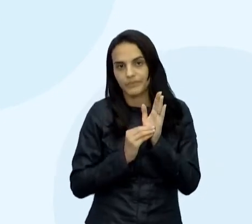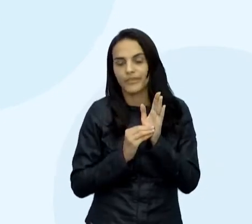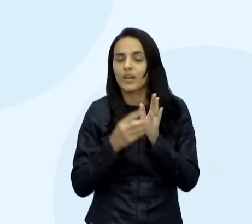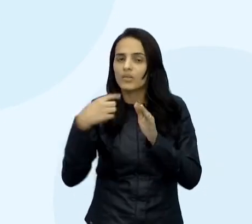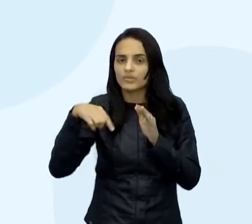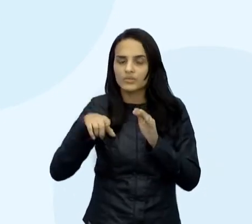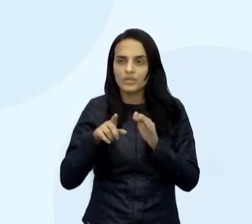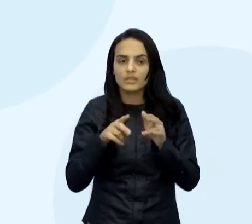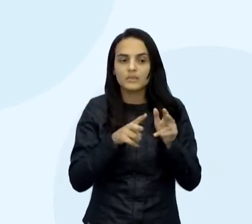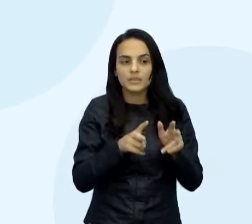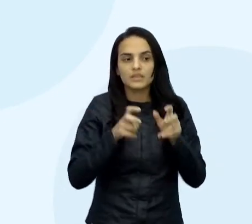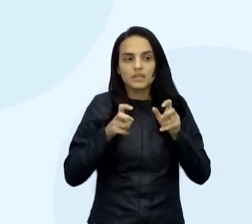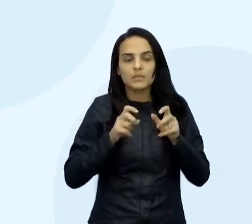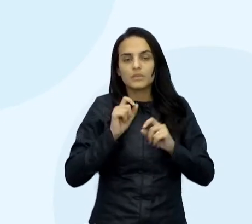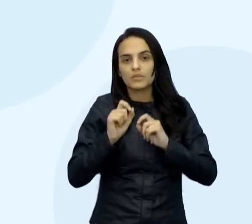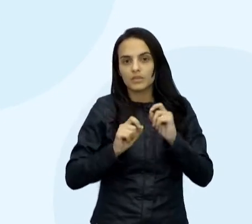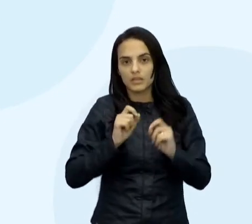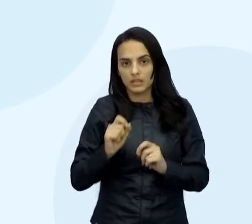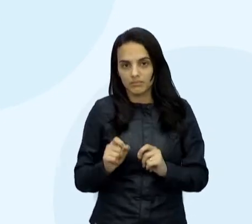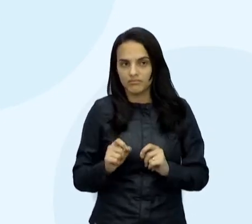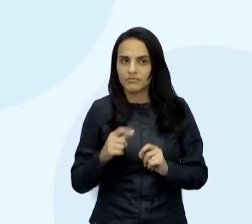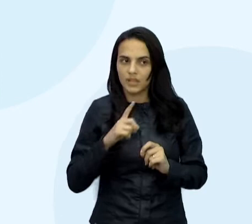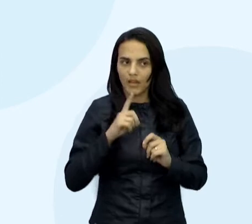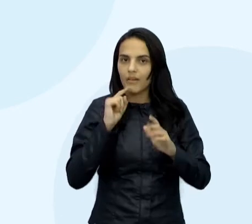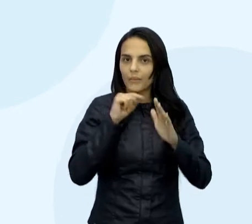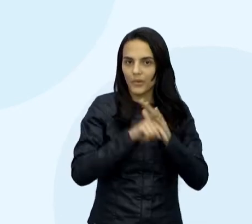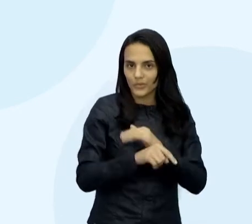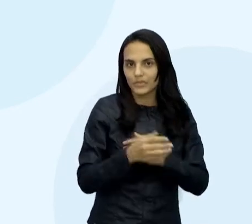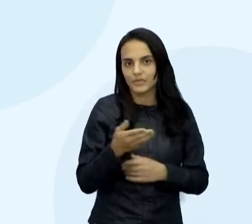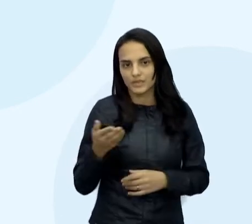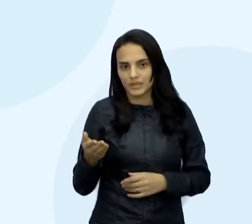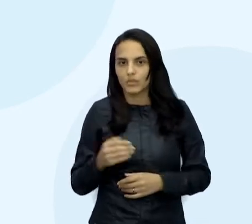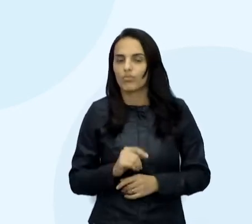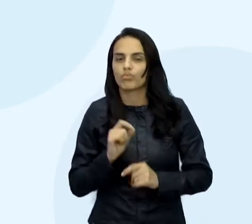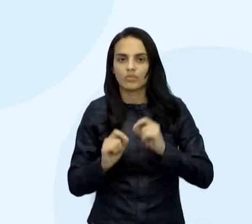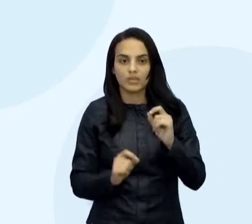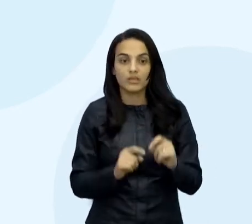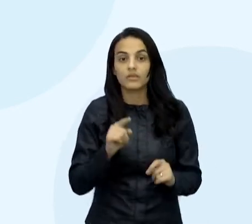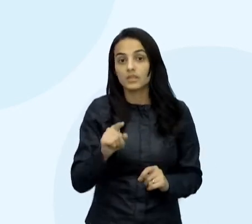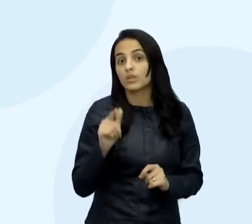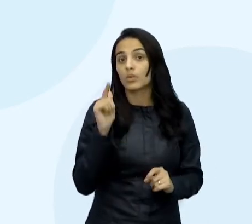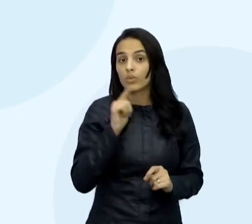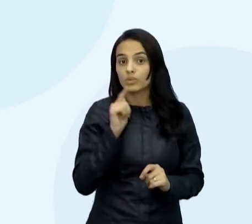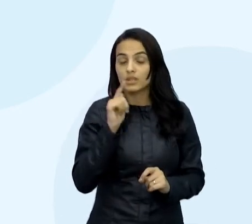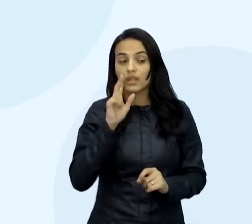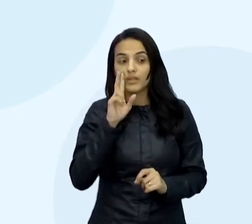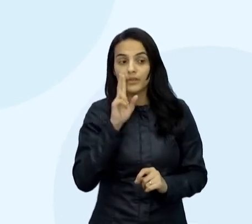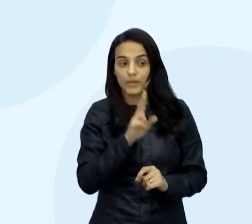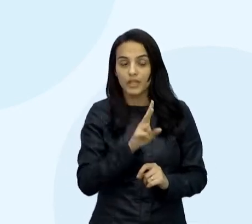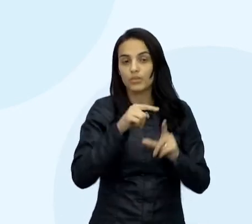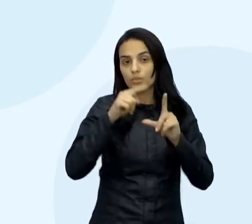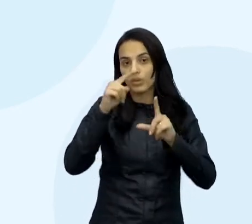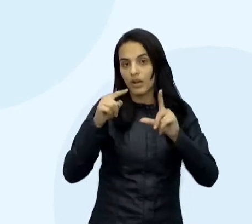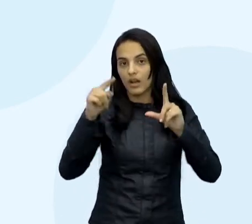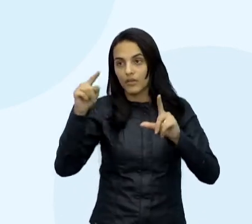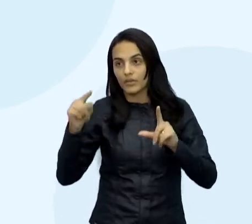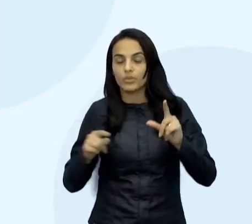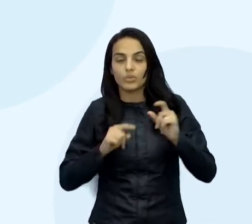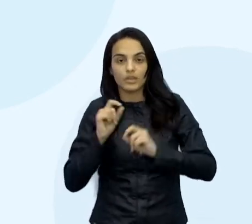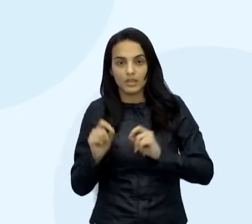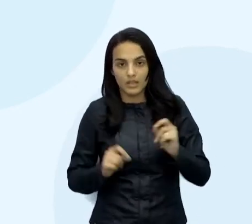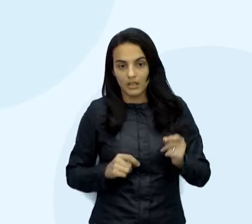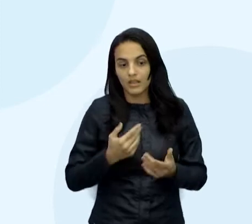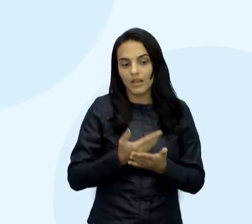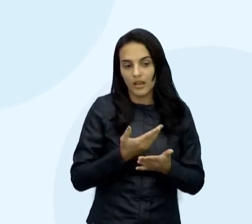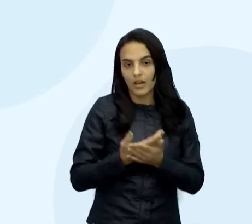a gente percebe nesse gráfico, né? Fica essa pergunta para vocês. O que você consegue ver neste gráfico, tá certo? Na